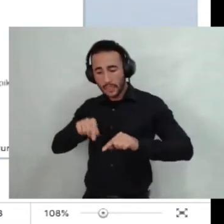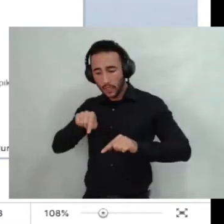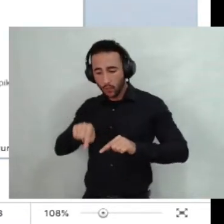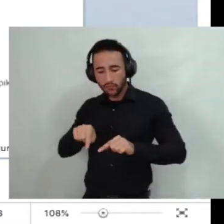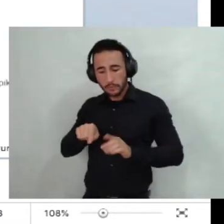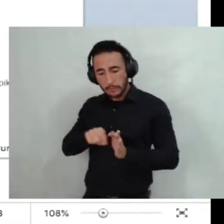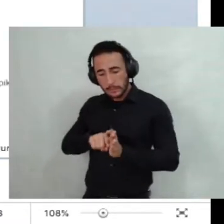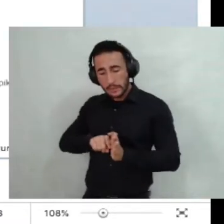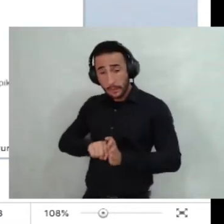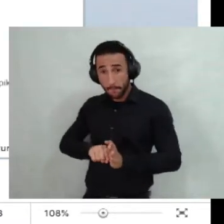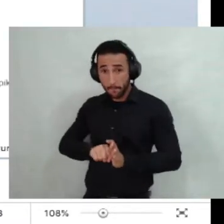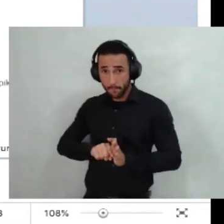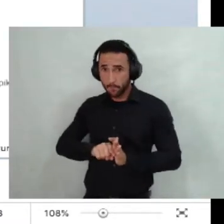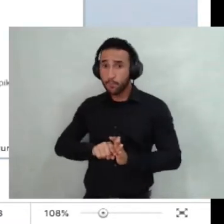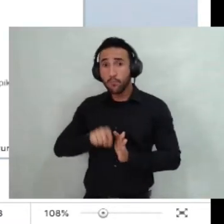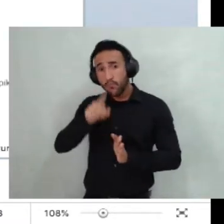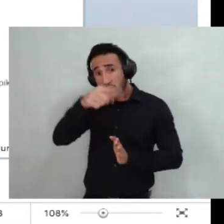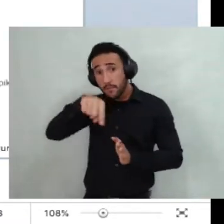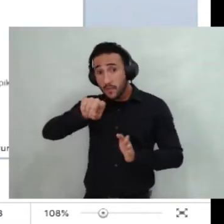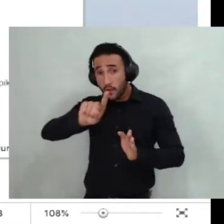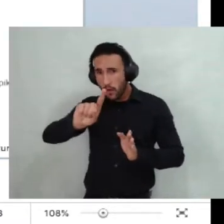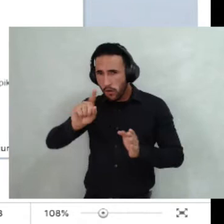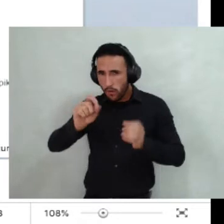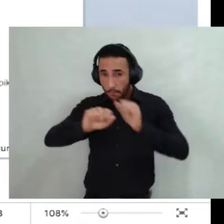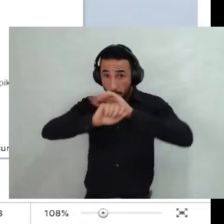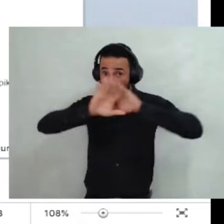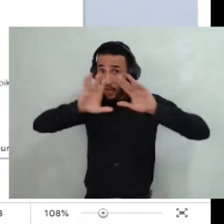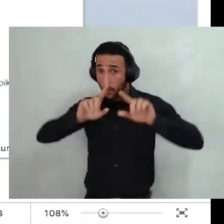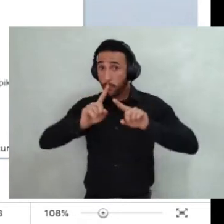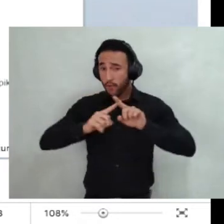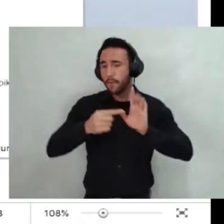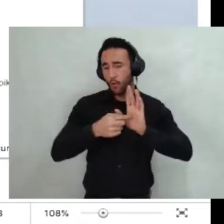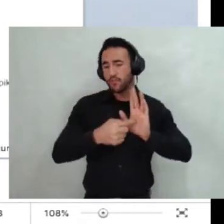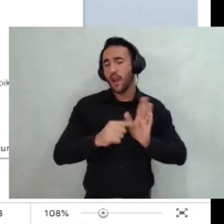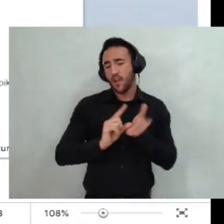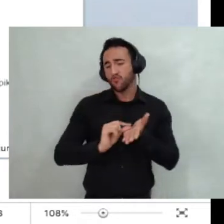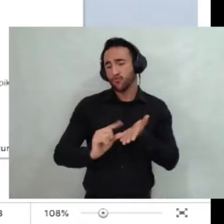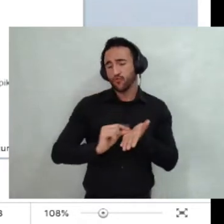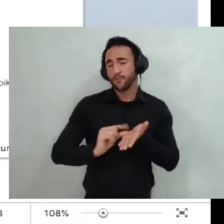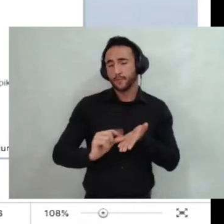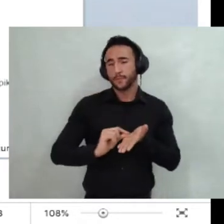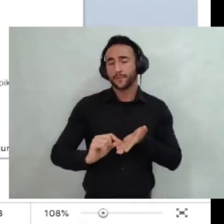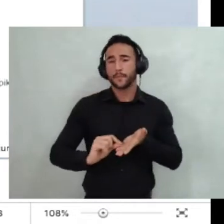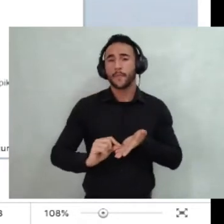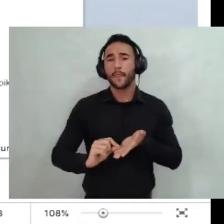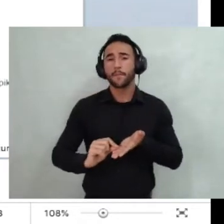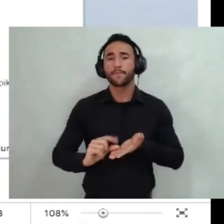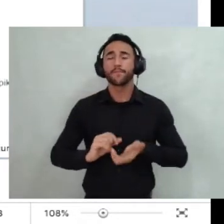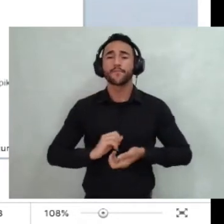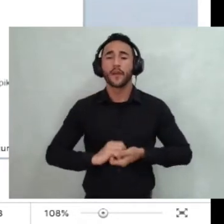vamos comentar. Aqui está o esquema do vírus. A gente está vendo